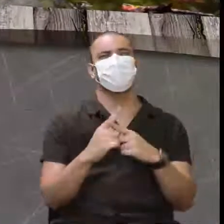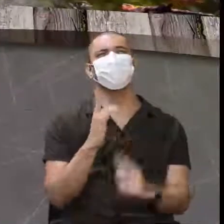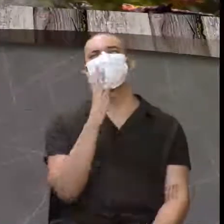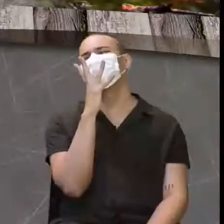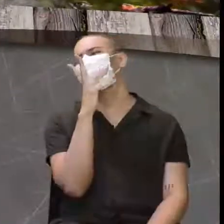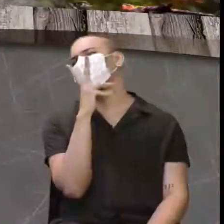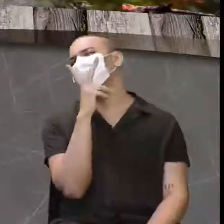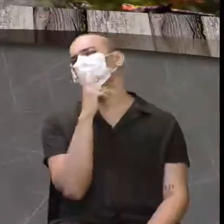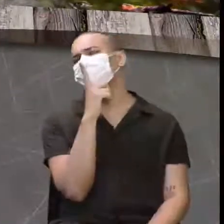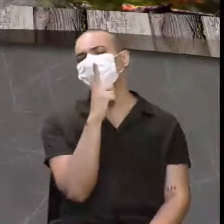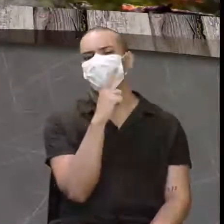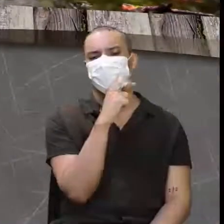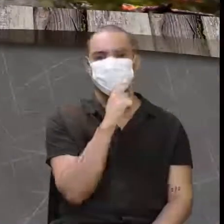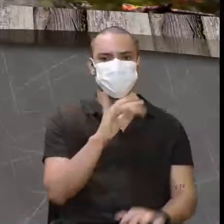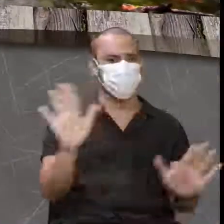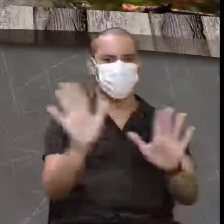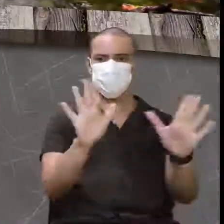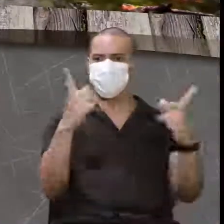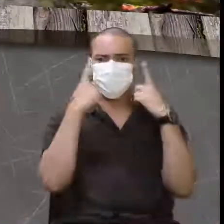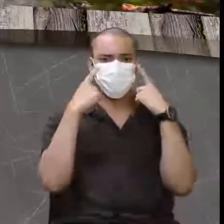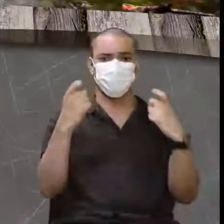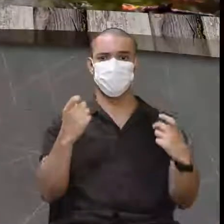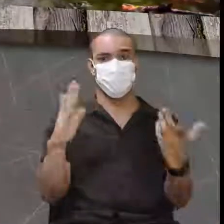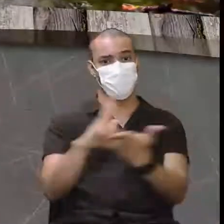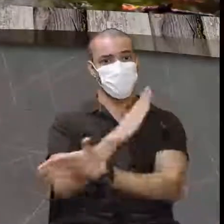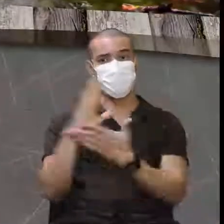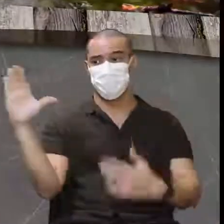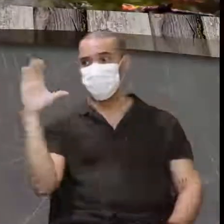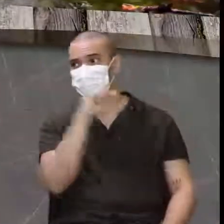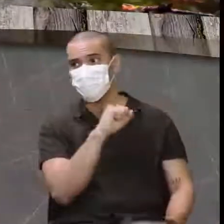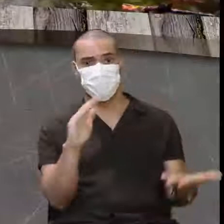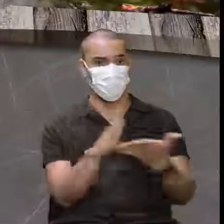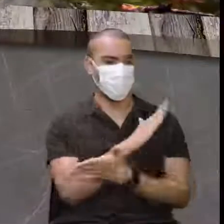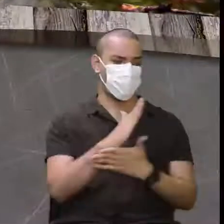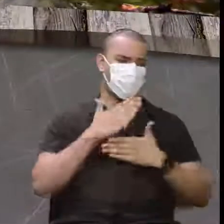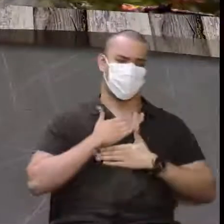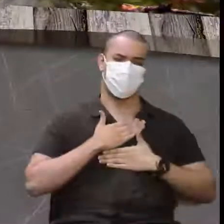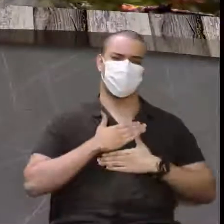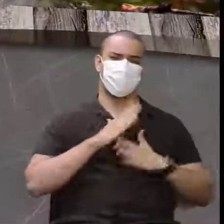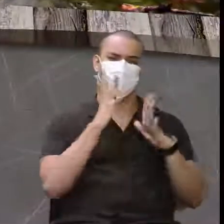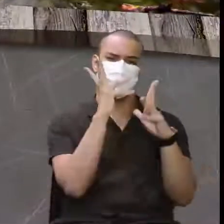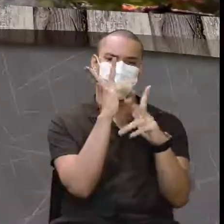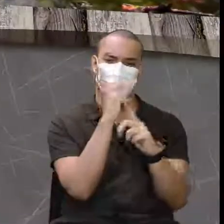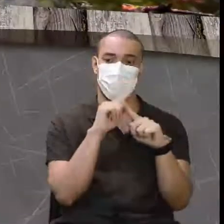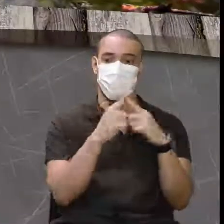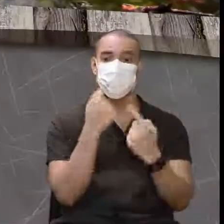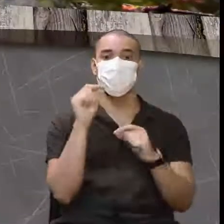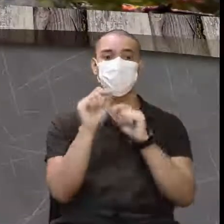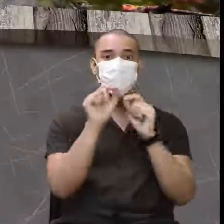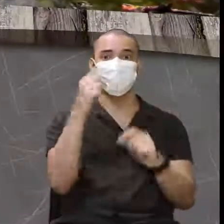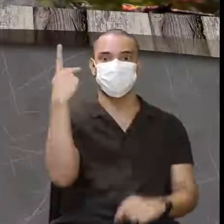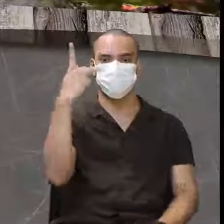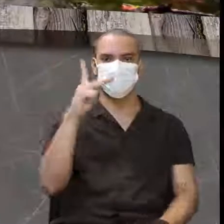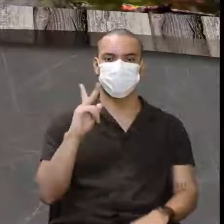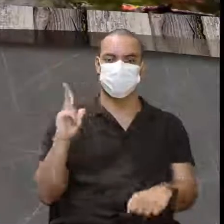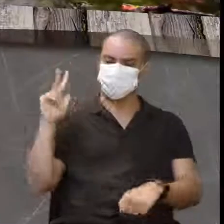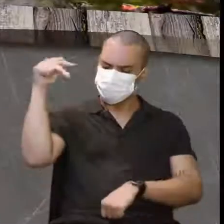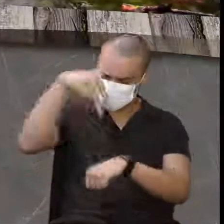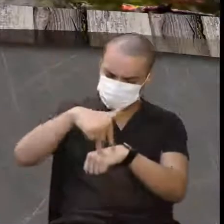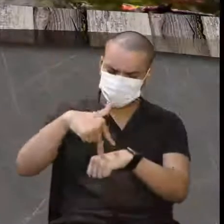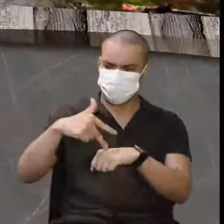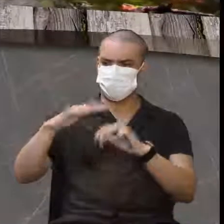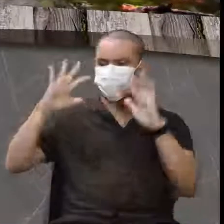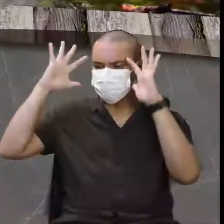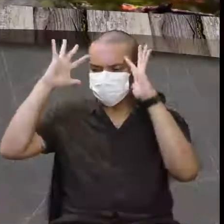demorar muito. Não interessa se vai demorar. Algumas coisas são mais rápidas, algumas coisas são mais lentas. O que vai fazer a diferença é a sua resiliência em tudo